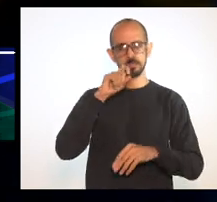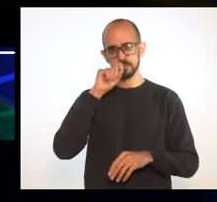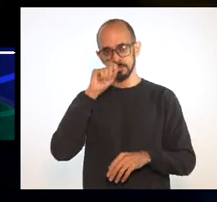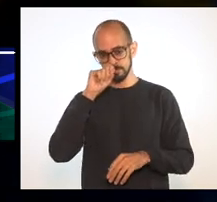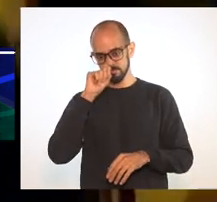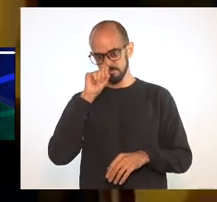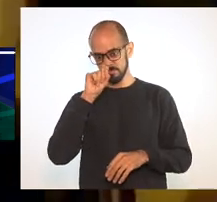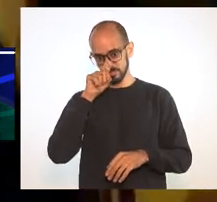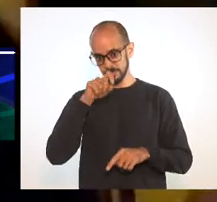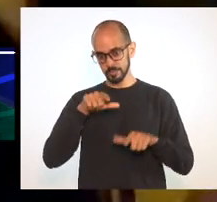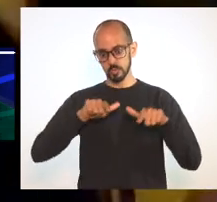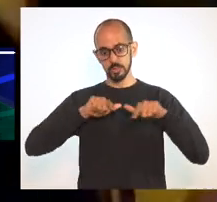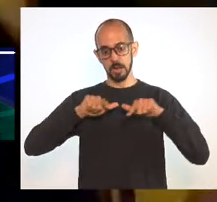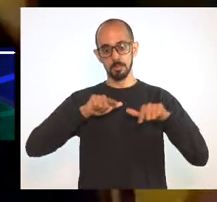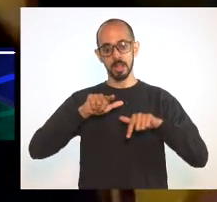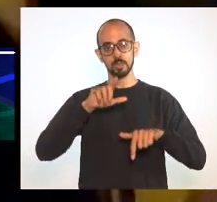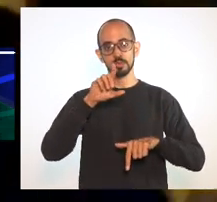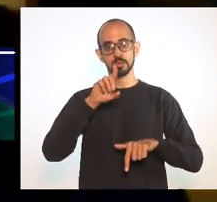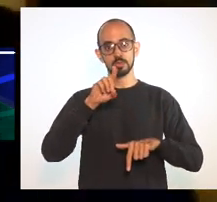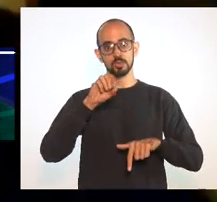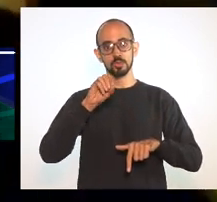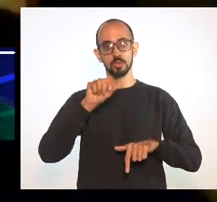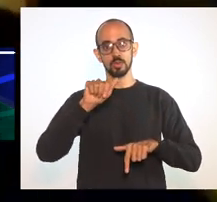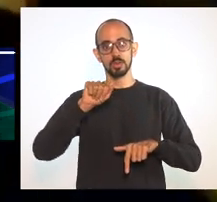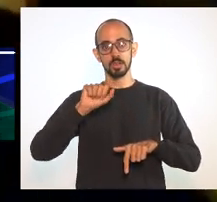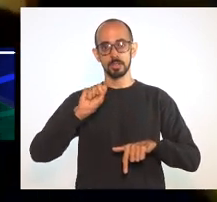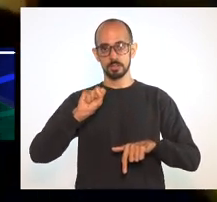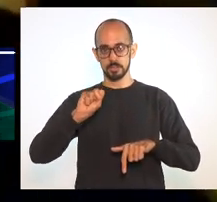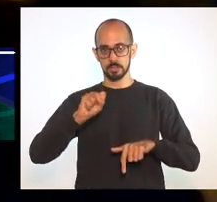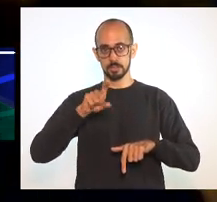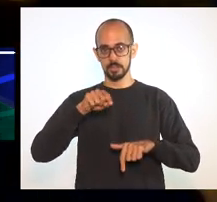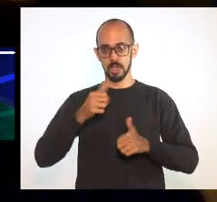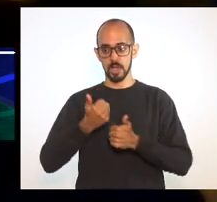das doulas, né? Sempre muito importante.